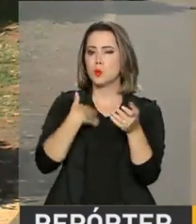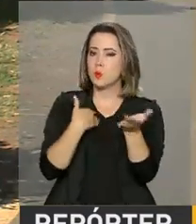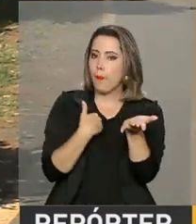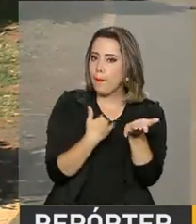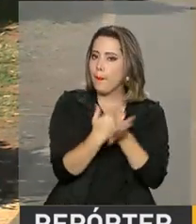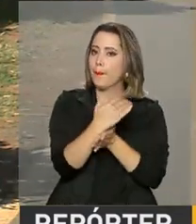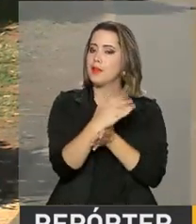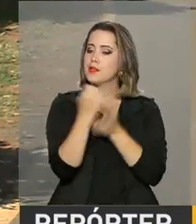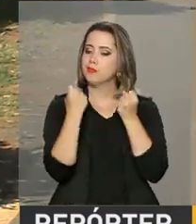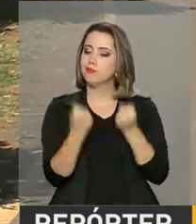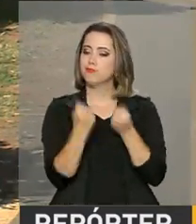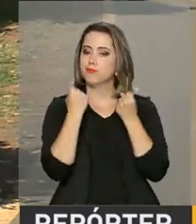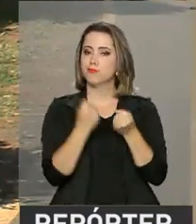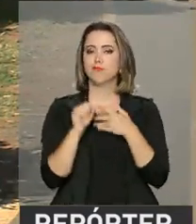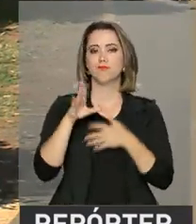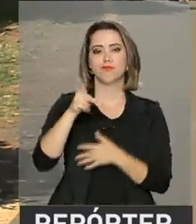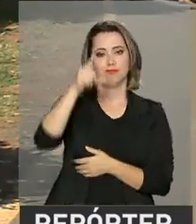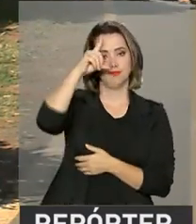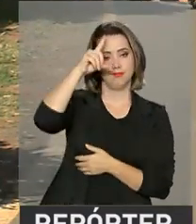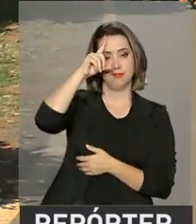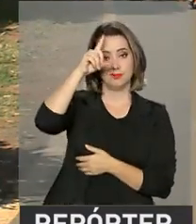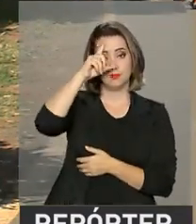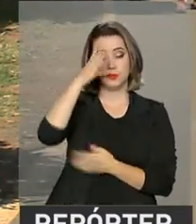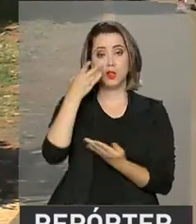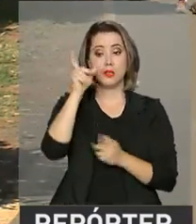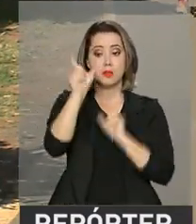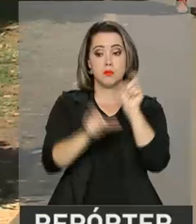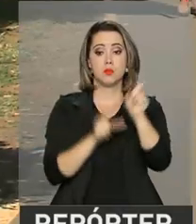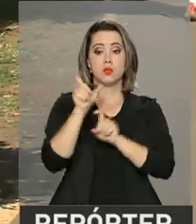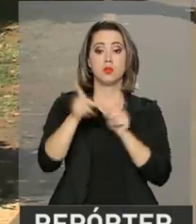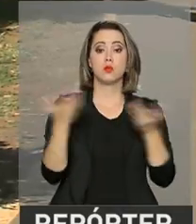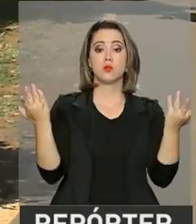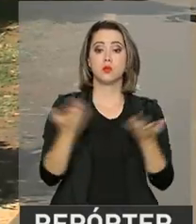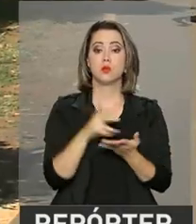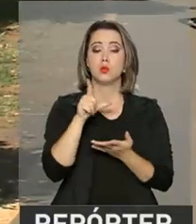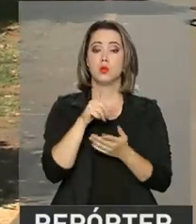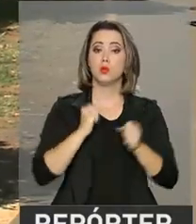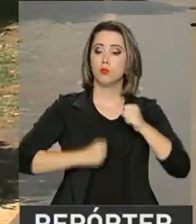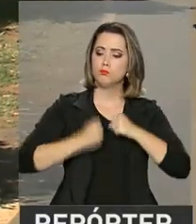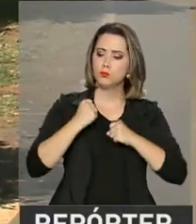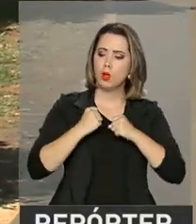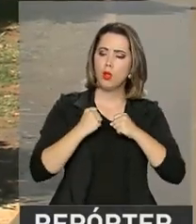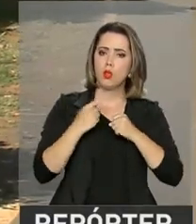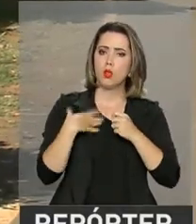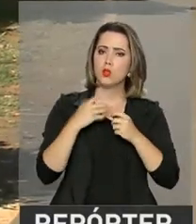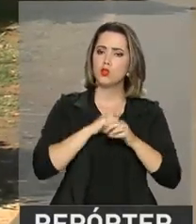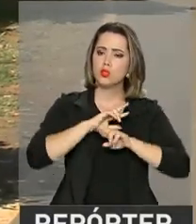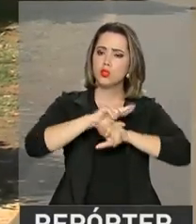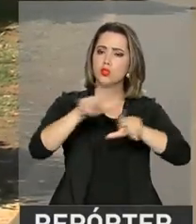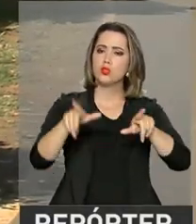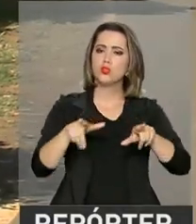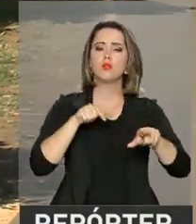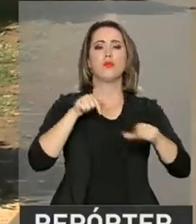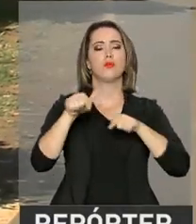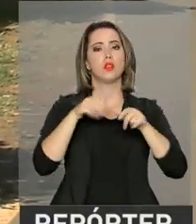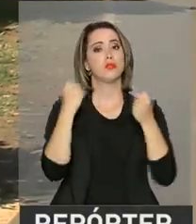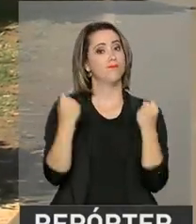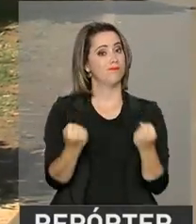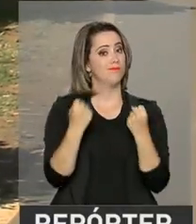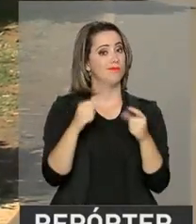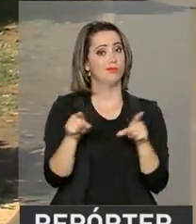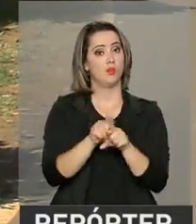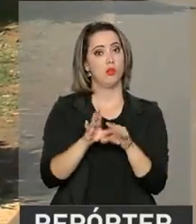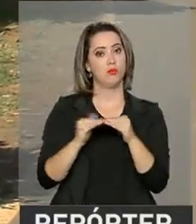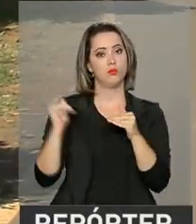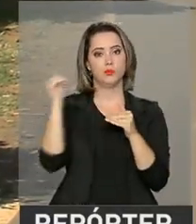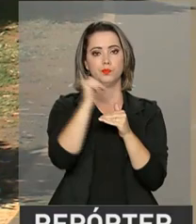exercício físico no dia a dia. A quantidade de pessoas que praticam atividade no tempo livre aumentou. Em